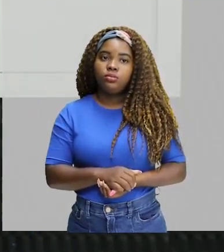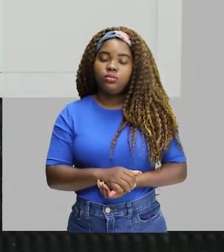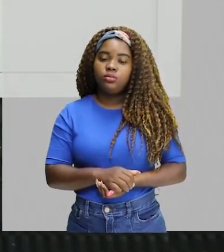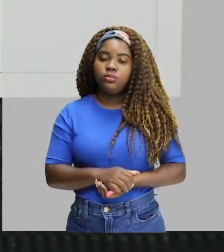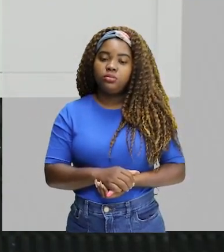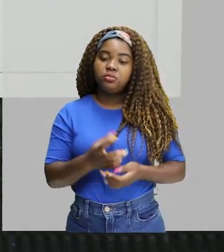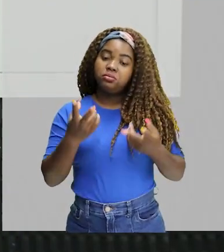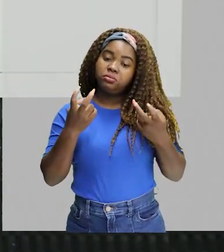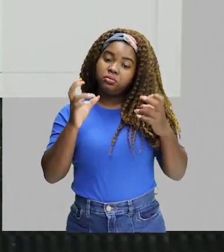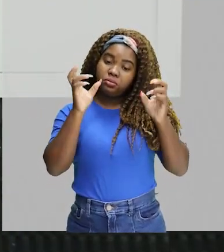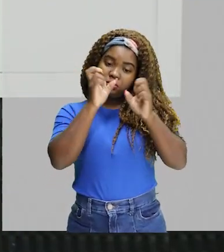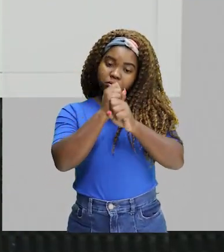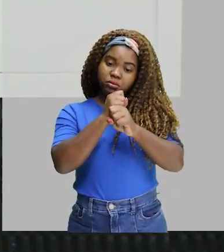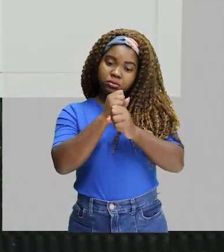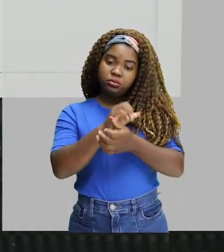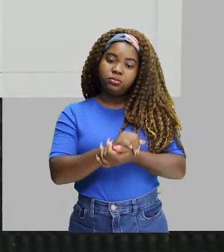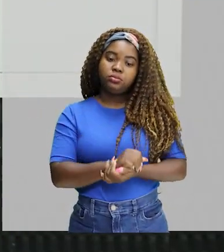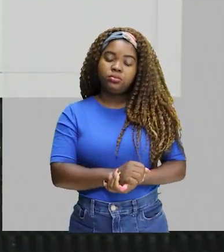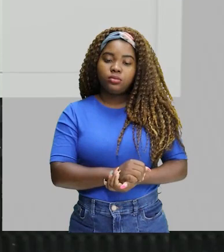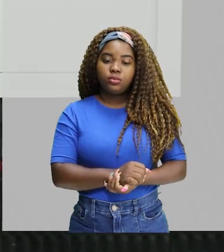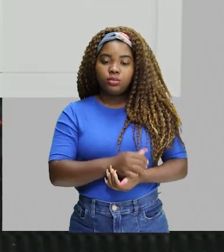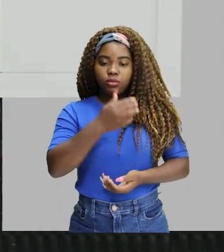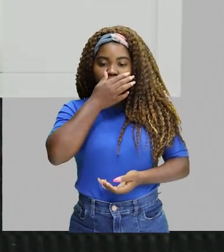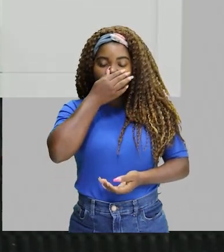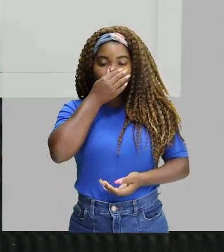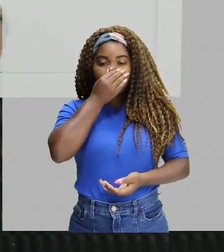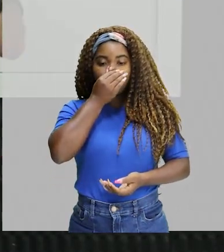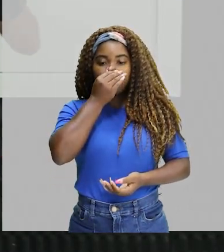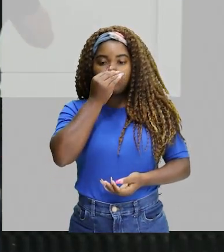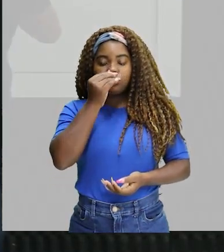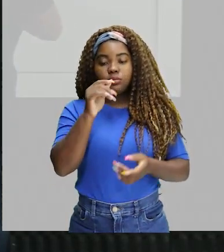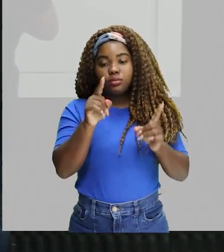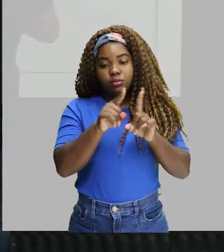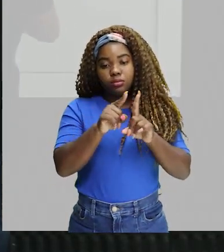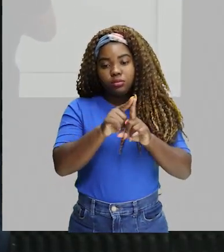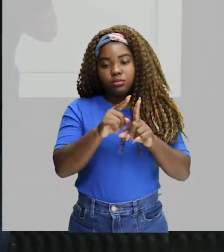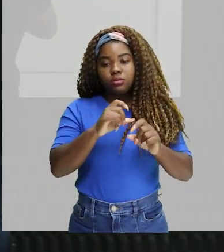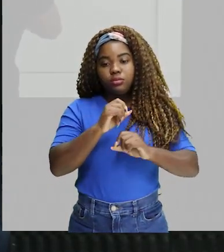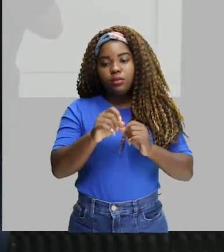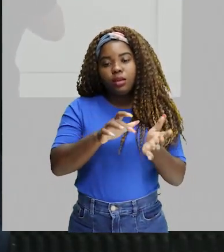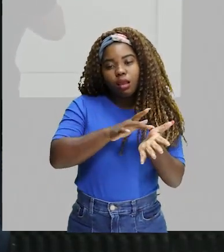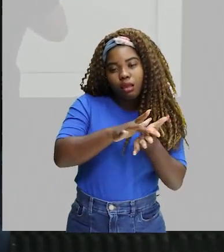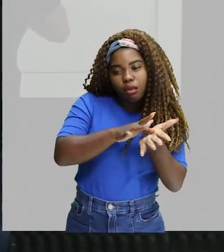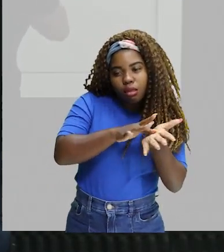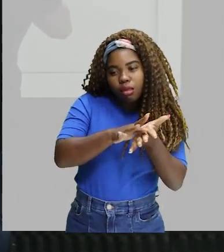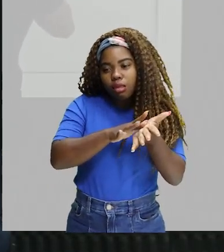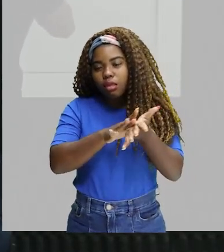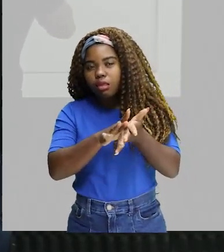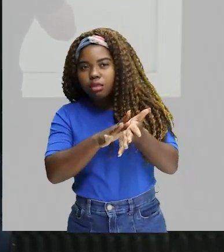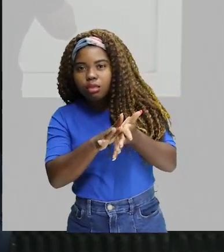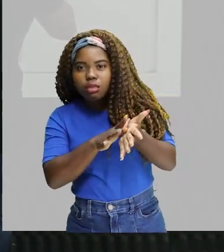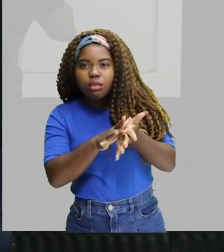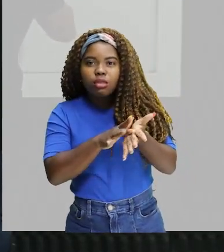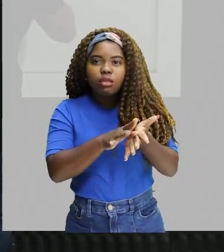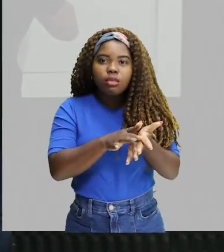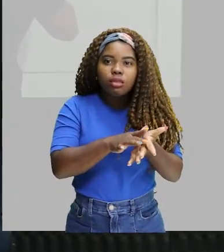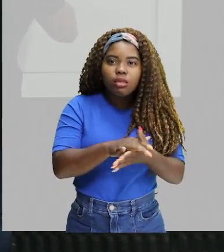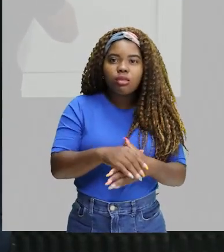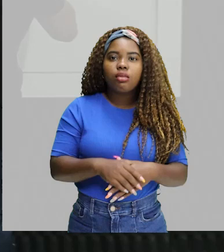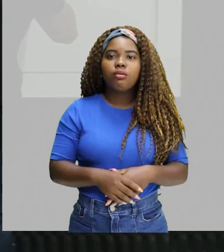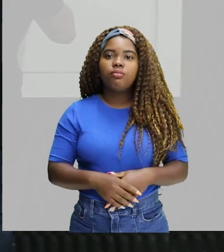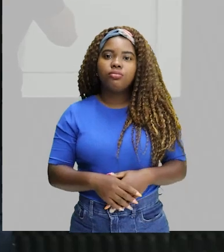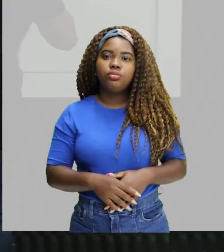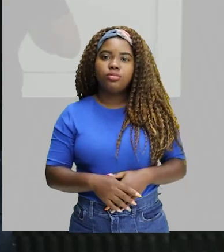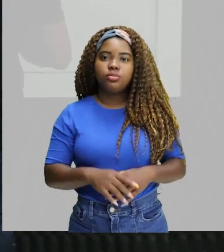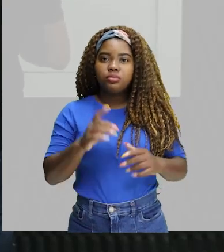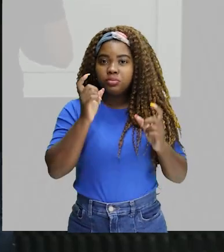isso que todo mundo sabe, na alegoria da caverna. Nós temos aqui a enganação, certo? Não